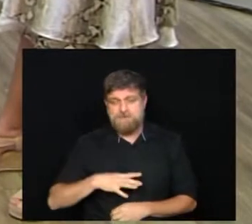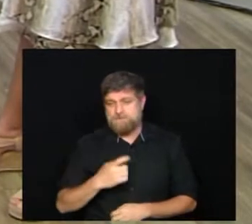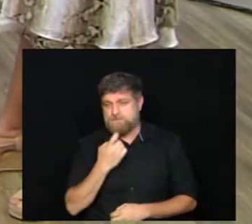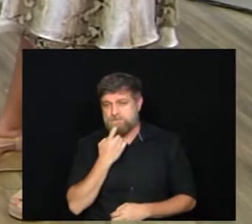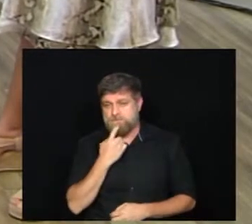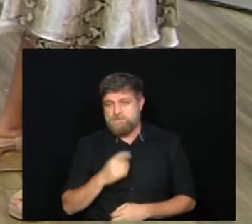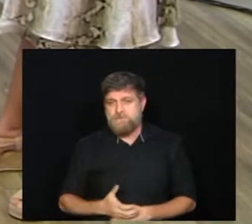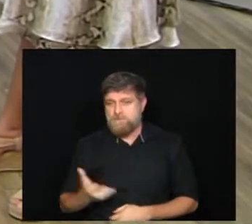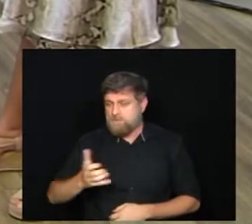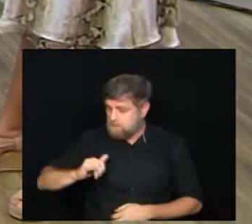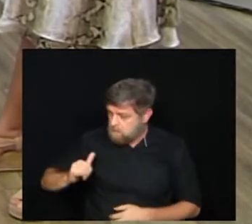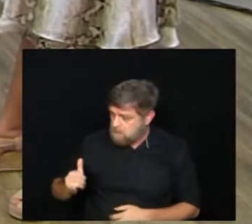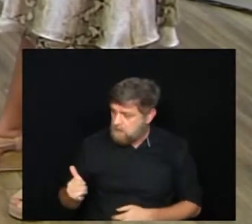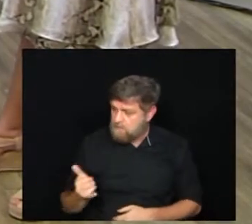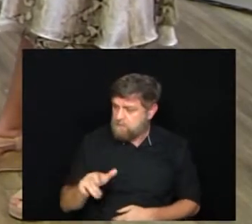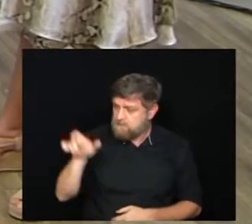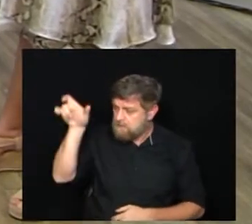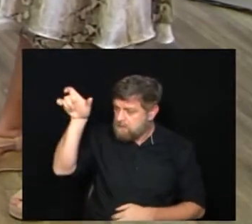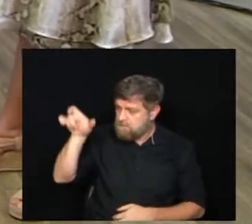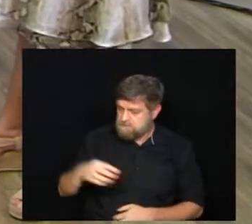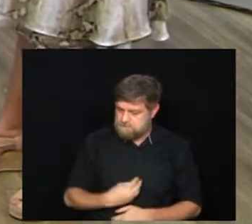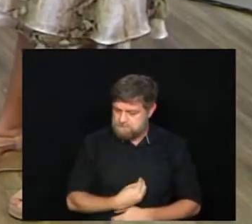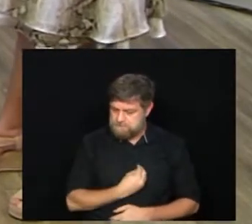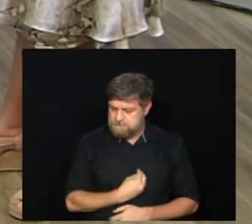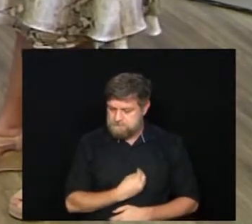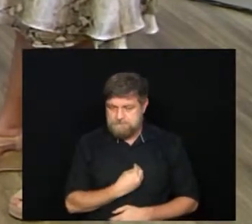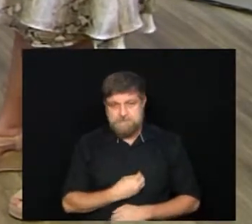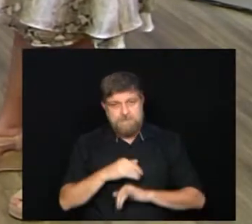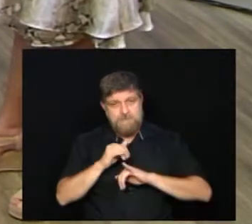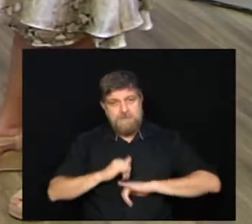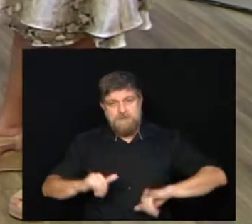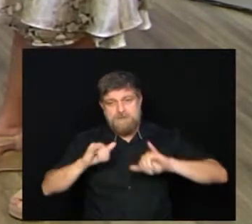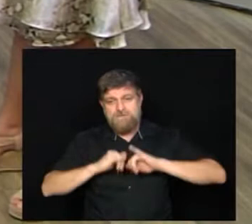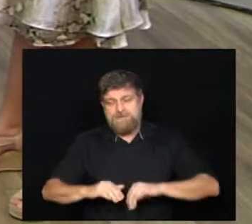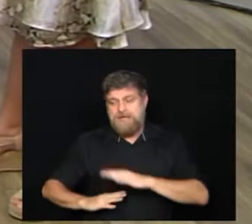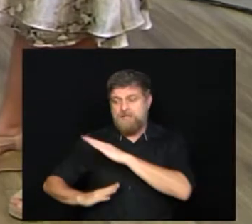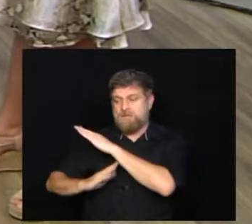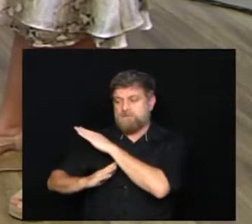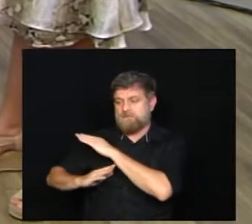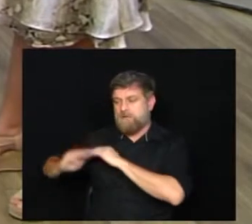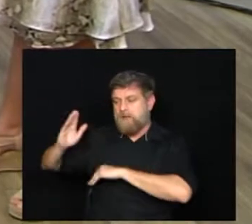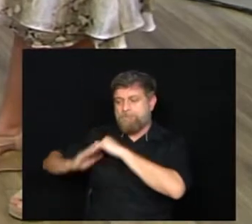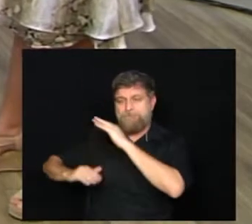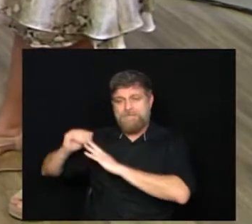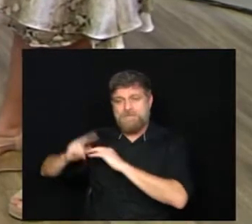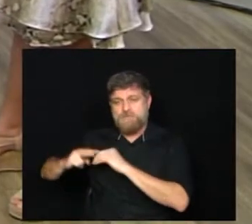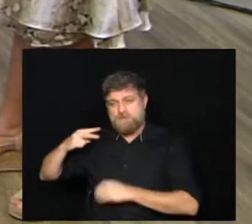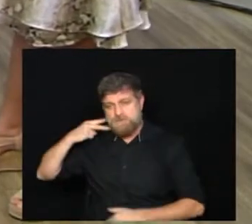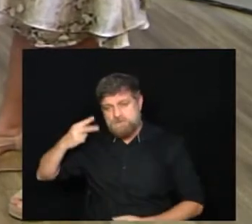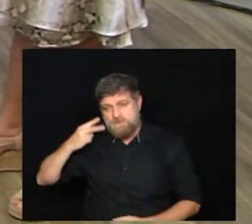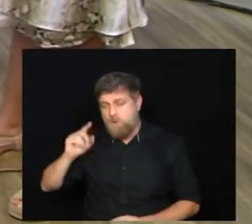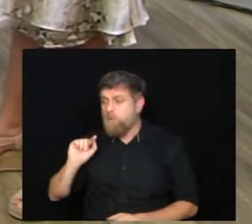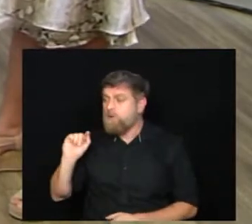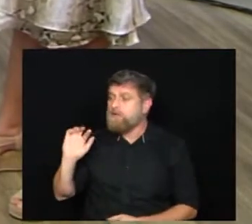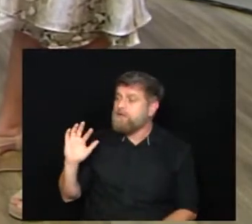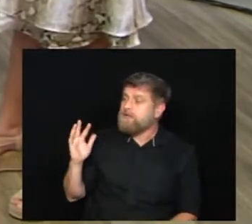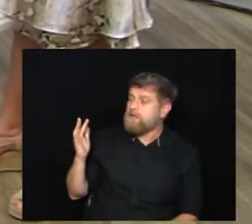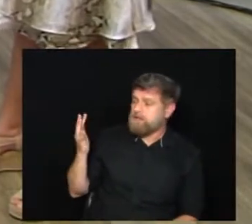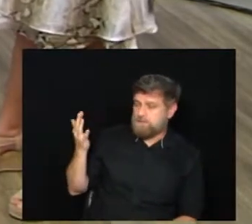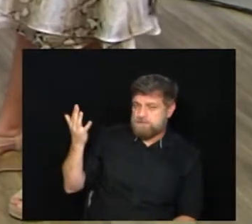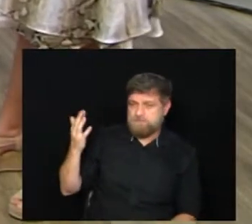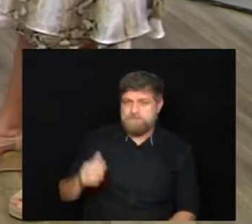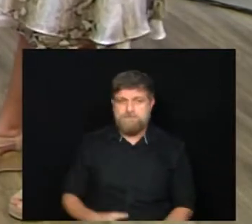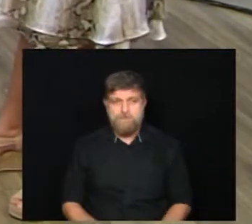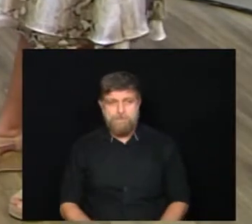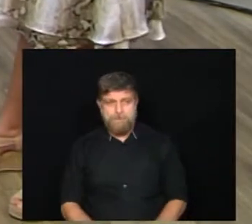Campinas. Quero aproveitar sua presença nos nossos estúdios para nós falarmos das notícias do Legislativo, do que acontece aqui na Câmara